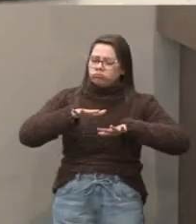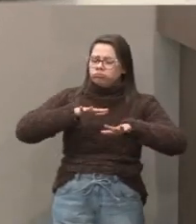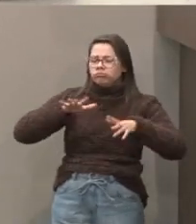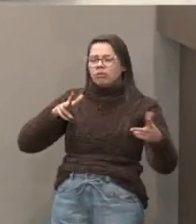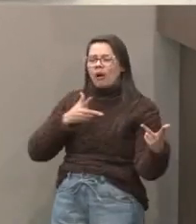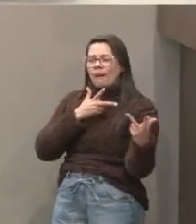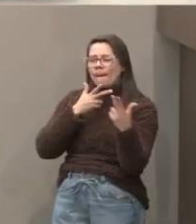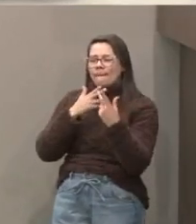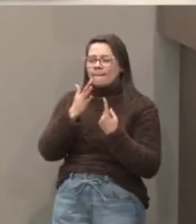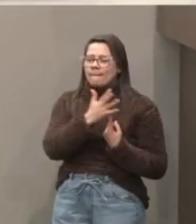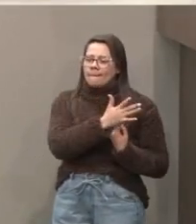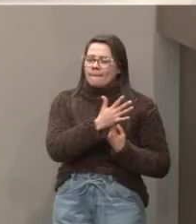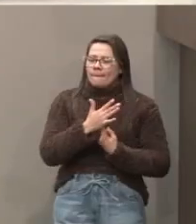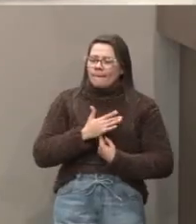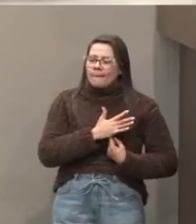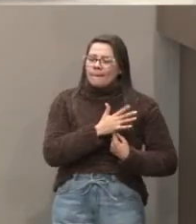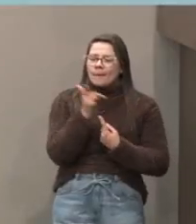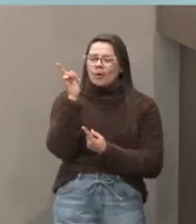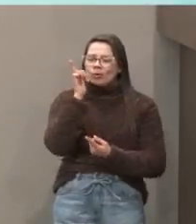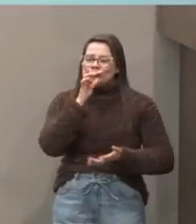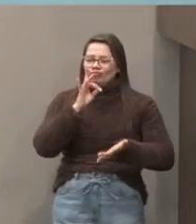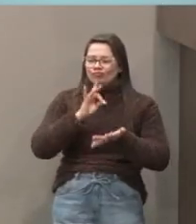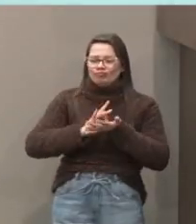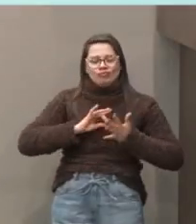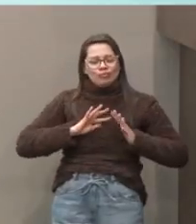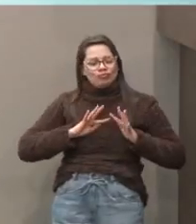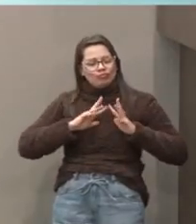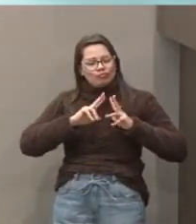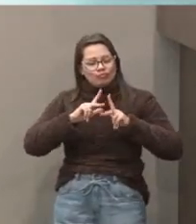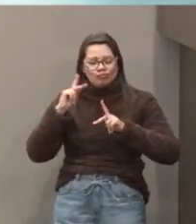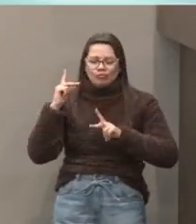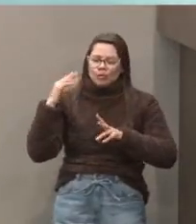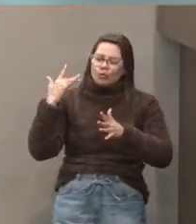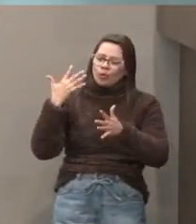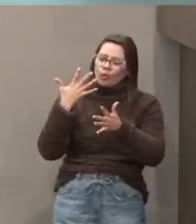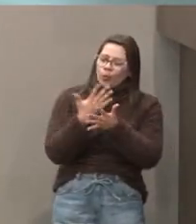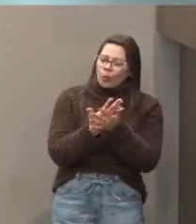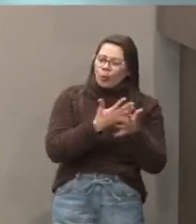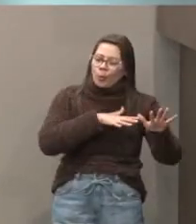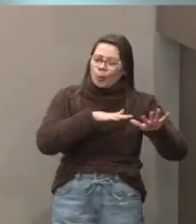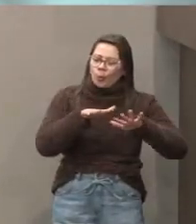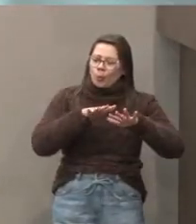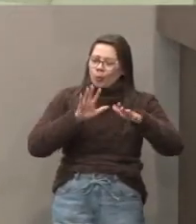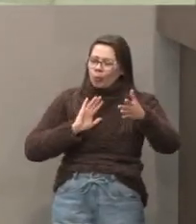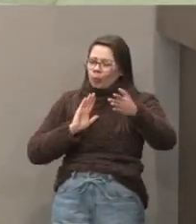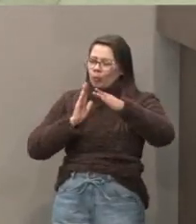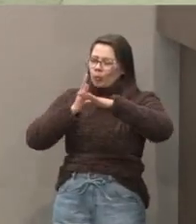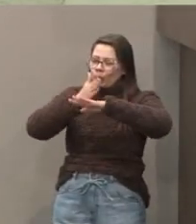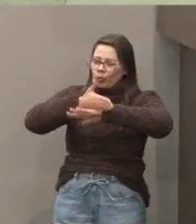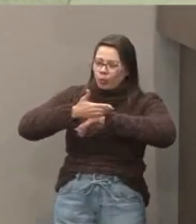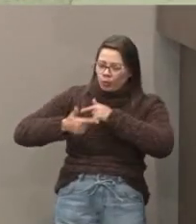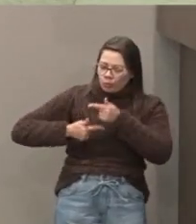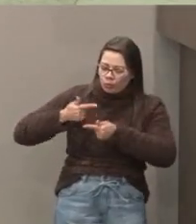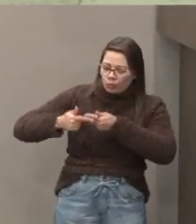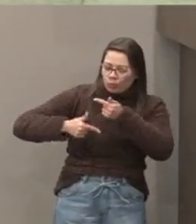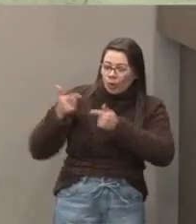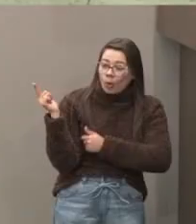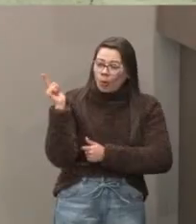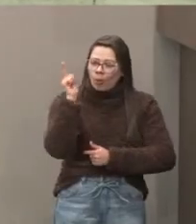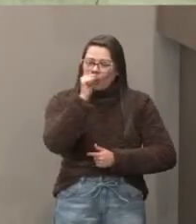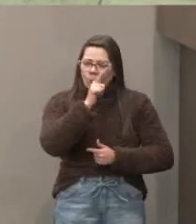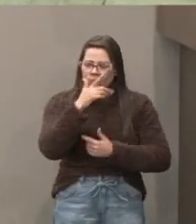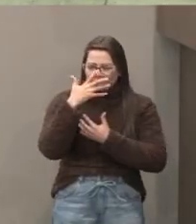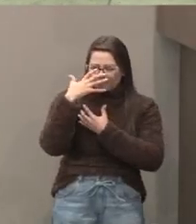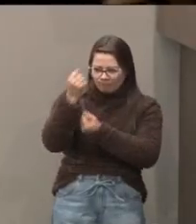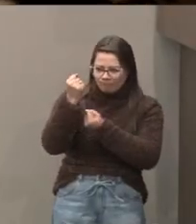mesma paixão que deu origem a toda essa história. Um movimento que atravessa gerações, conquistando a confiança